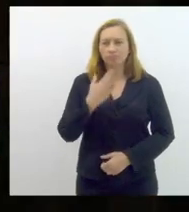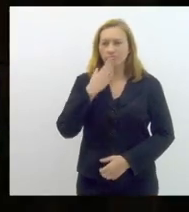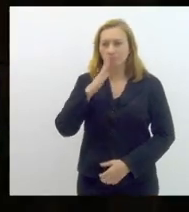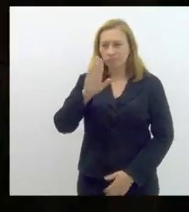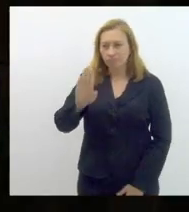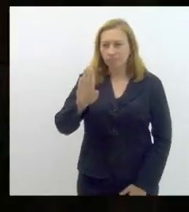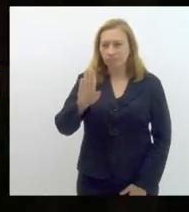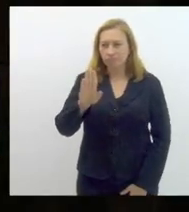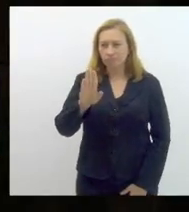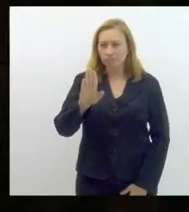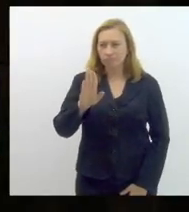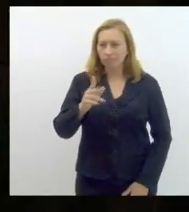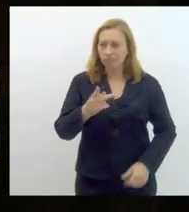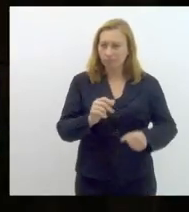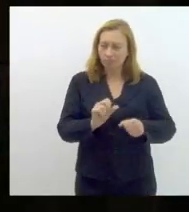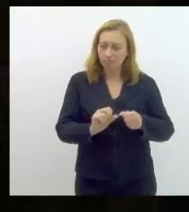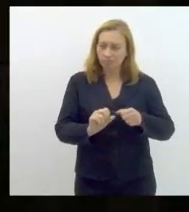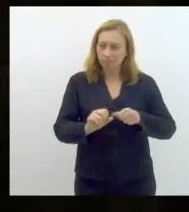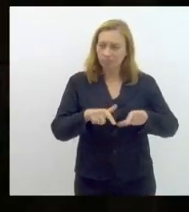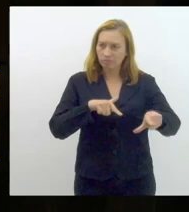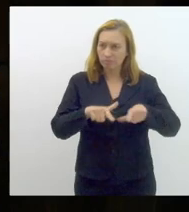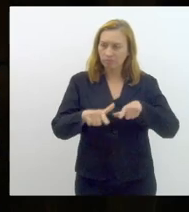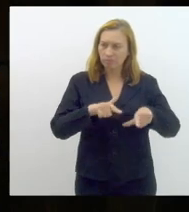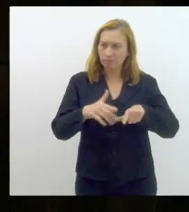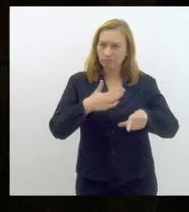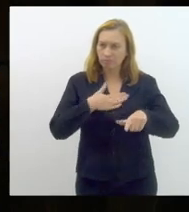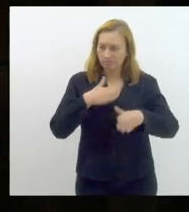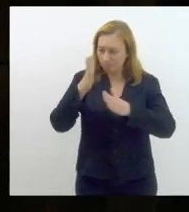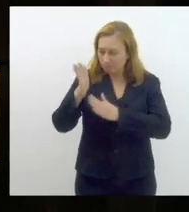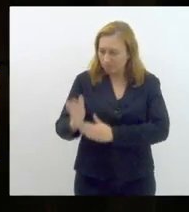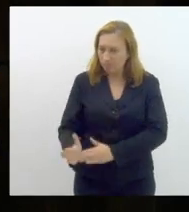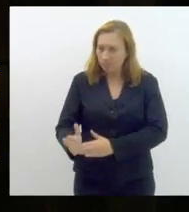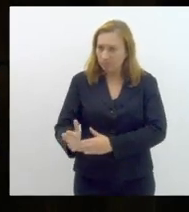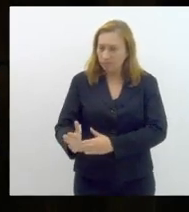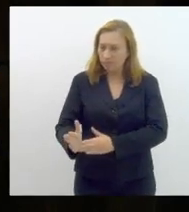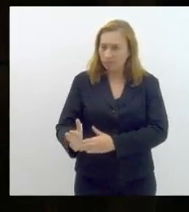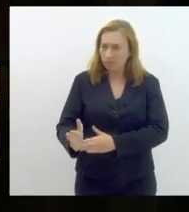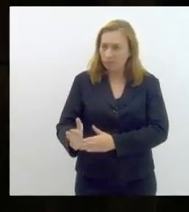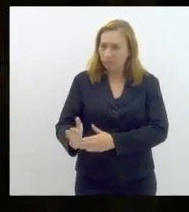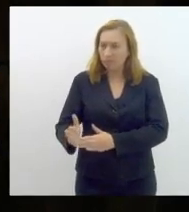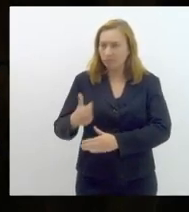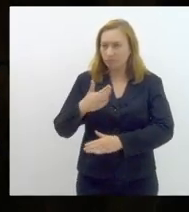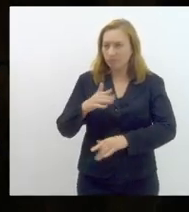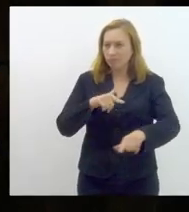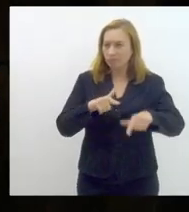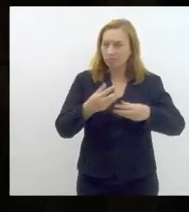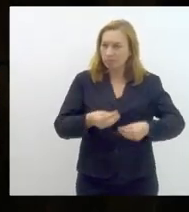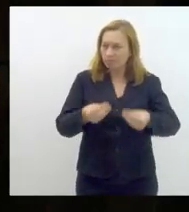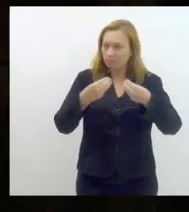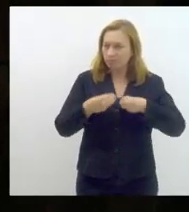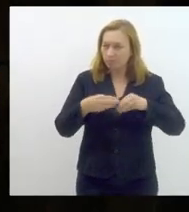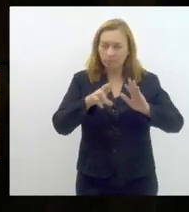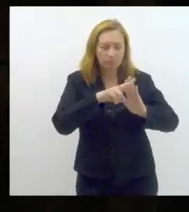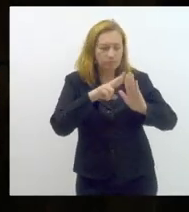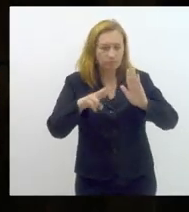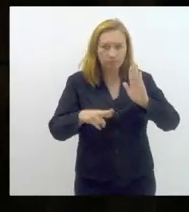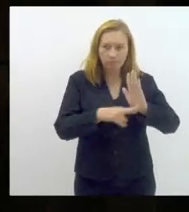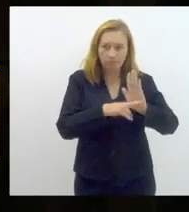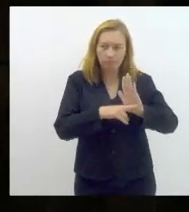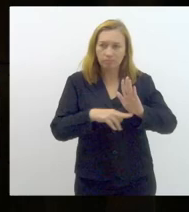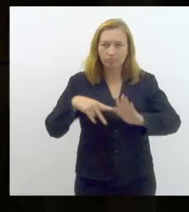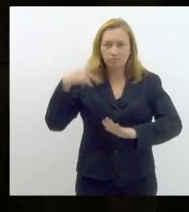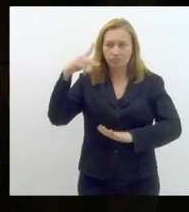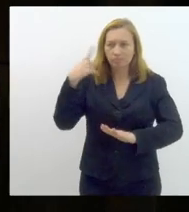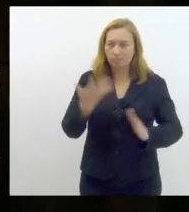Prometo desempenhar fielmente o mandato que foi me confiado, dentro das normas que reagem o